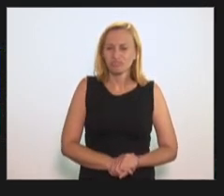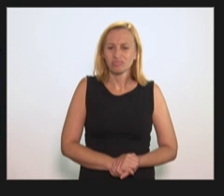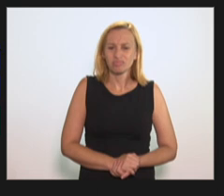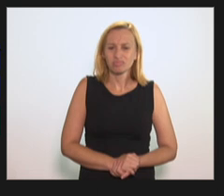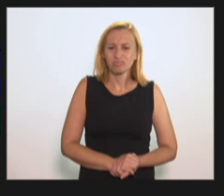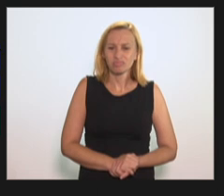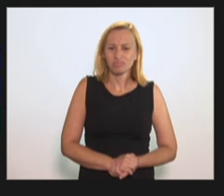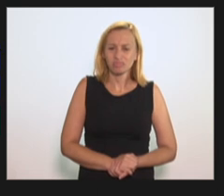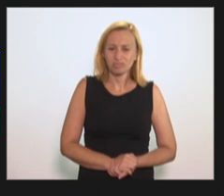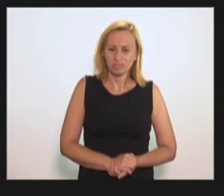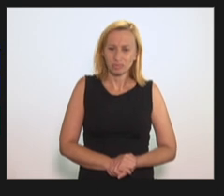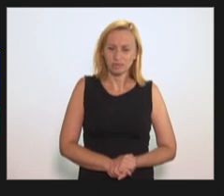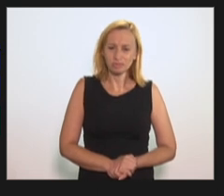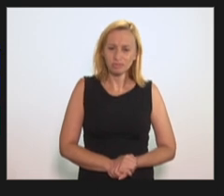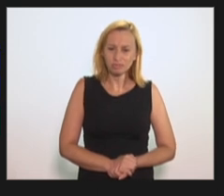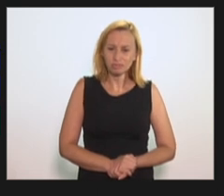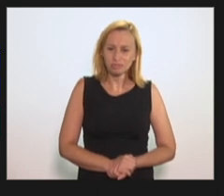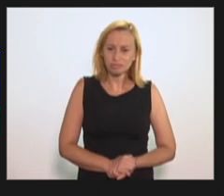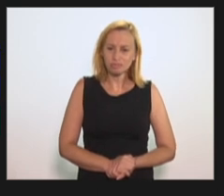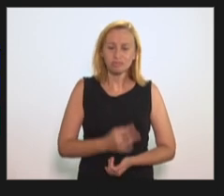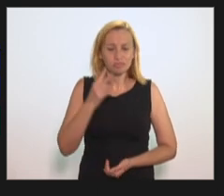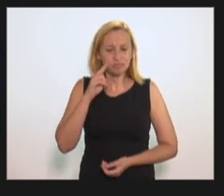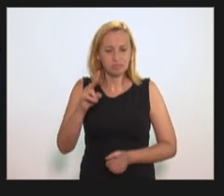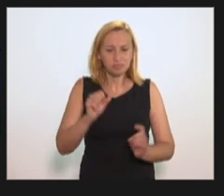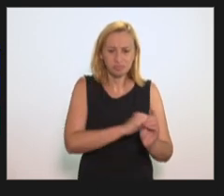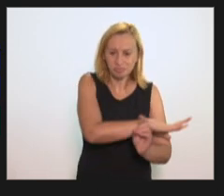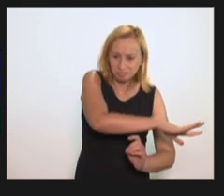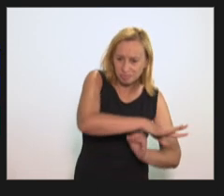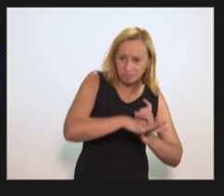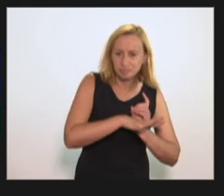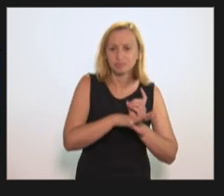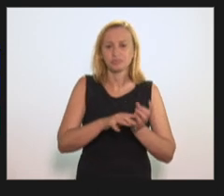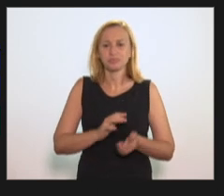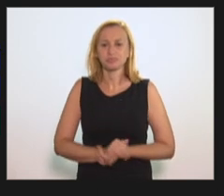olhar social a relação